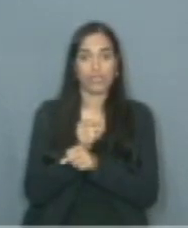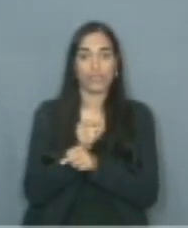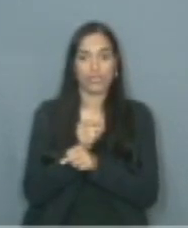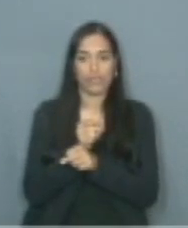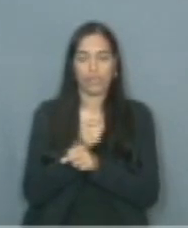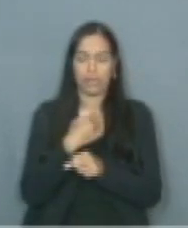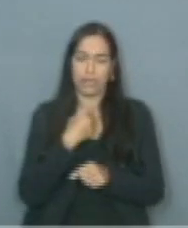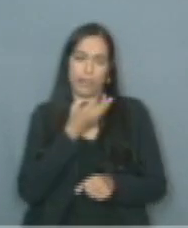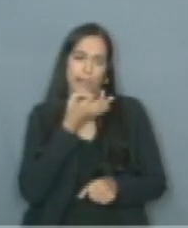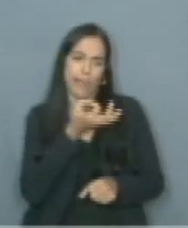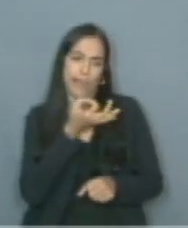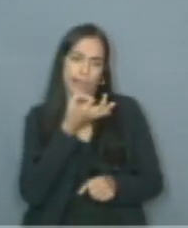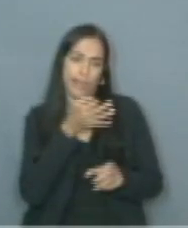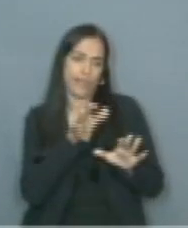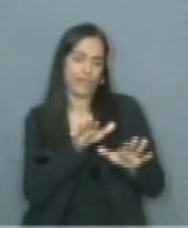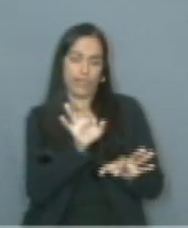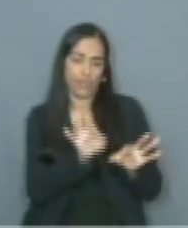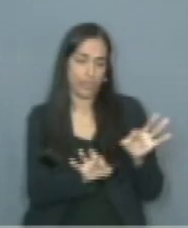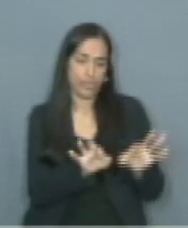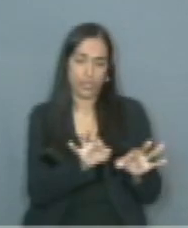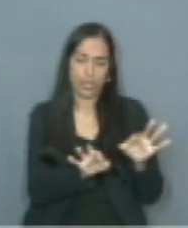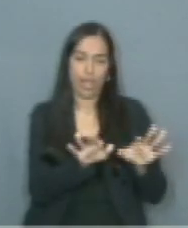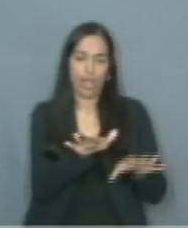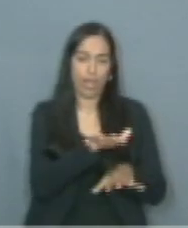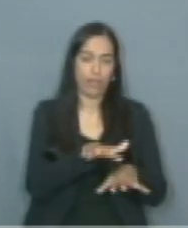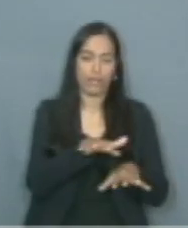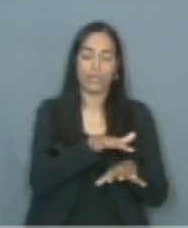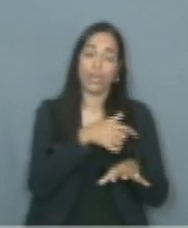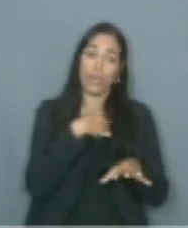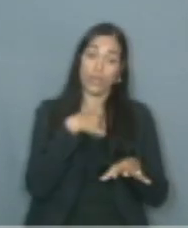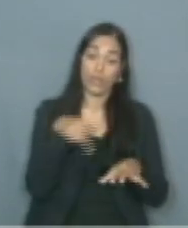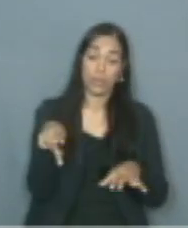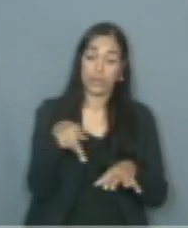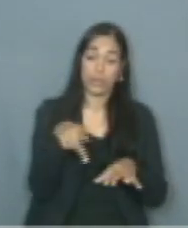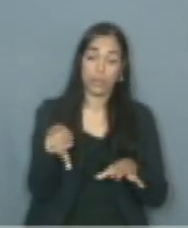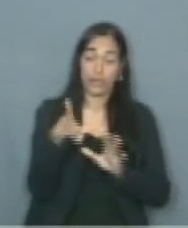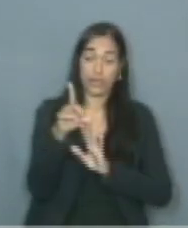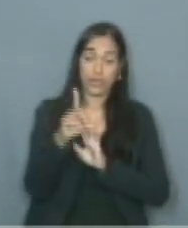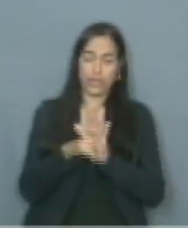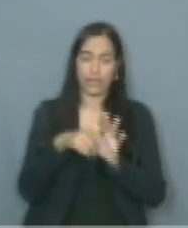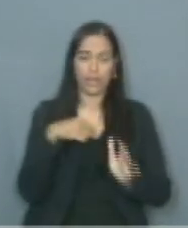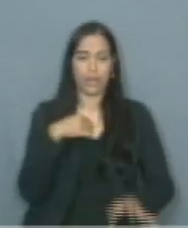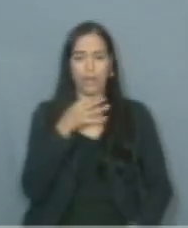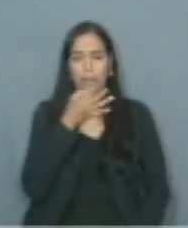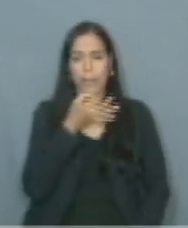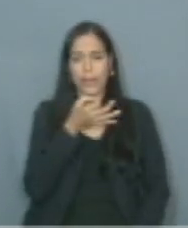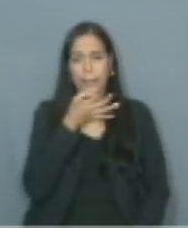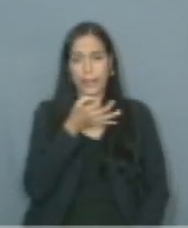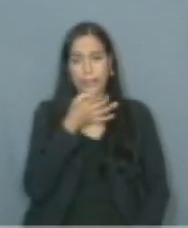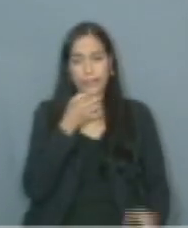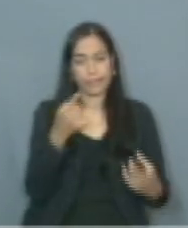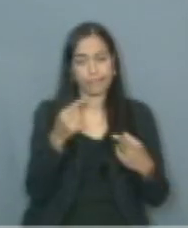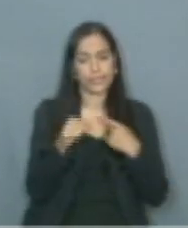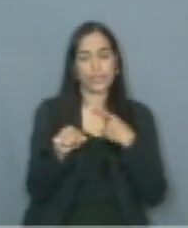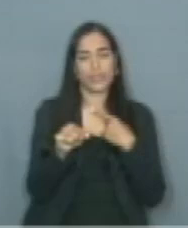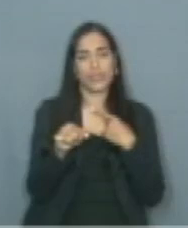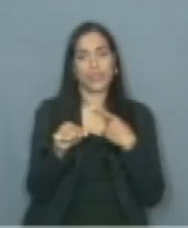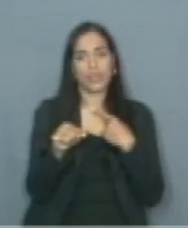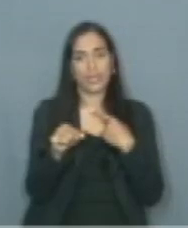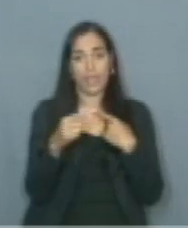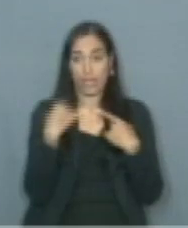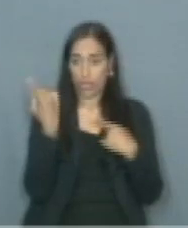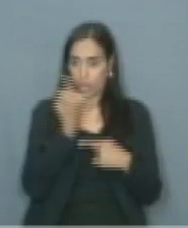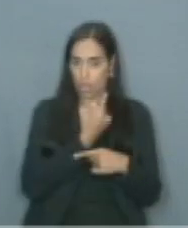que elogia o judiciário, eu sou uma das professoras de direito que tem voz crítica contra o judiciário, mas daí a dizer que nós